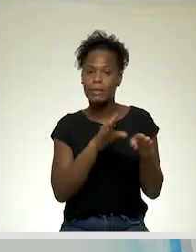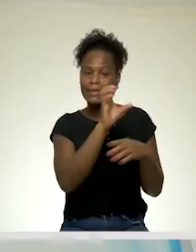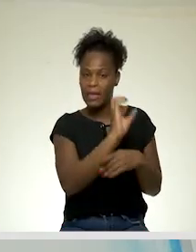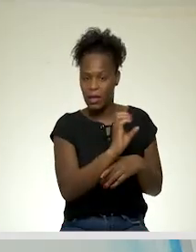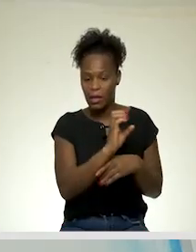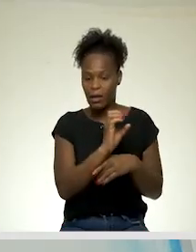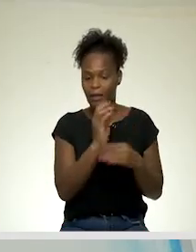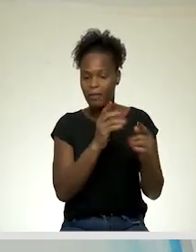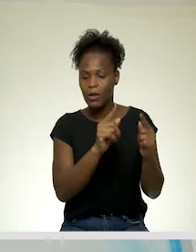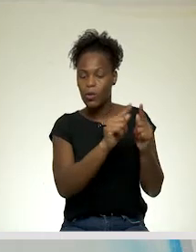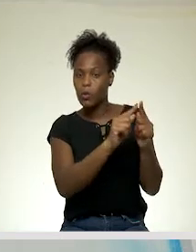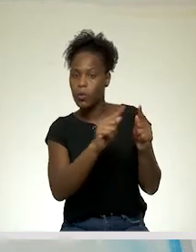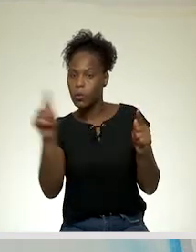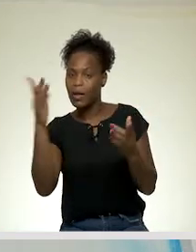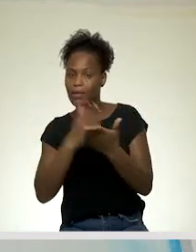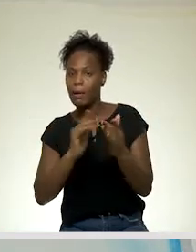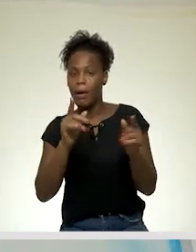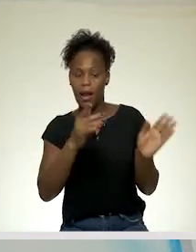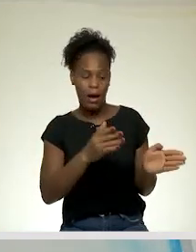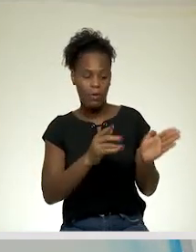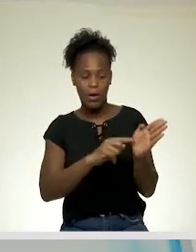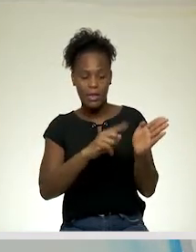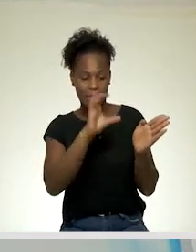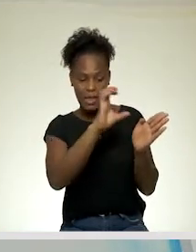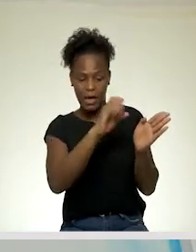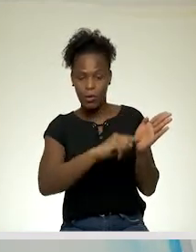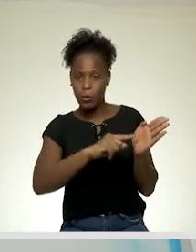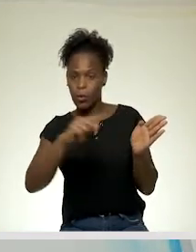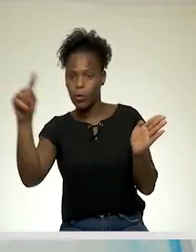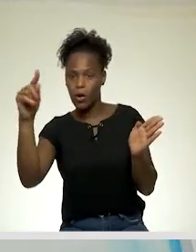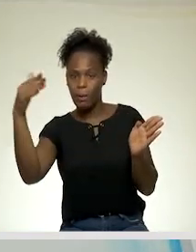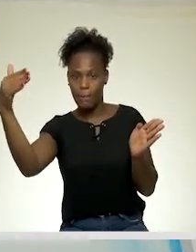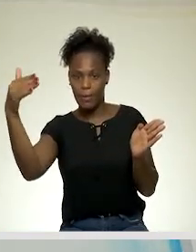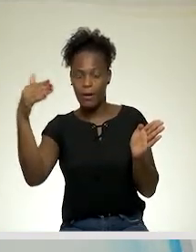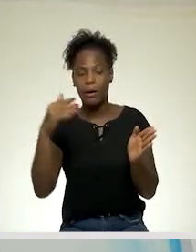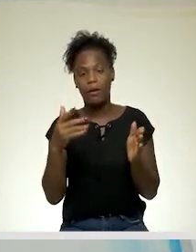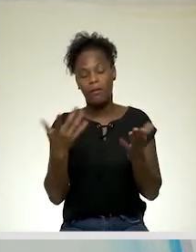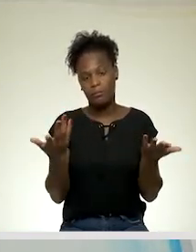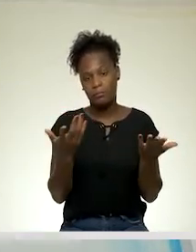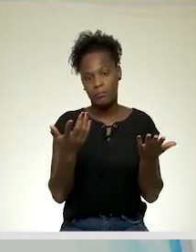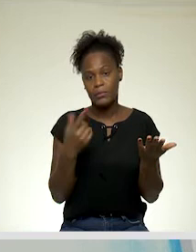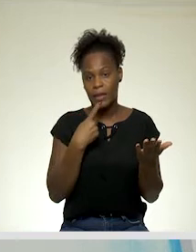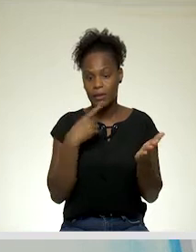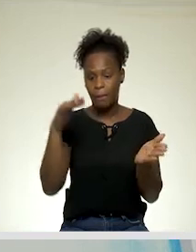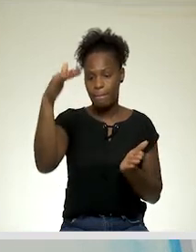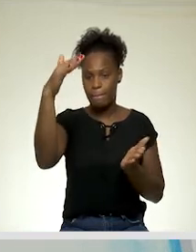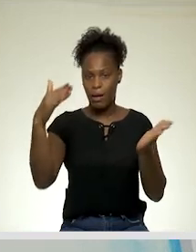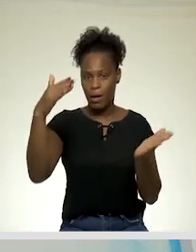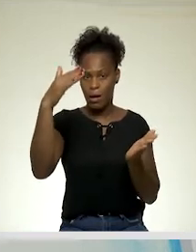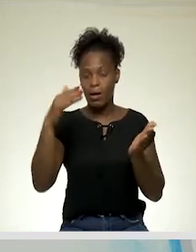C até ao lado oposto, perpendicular. No ponto B também do